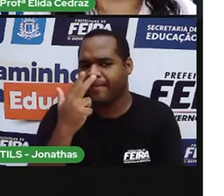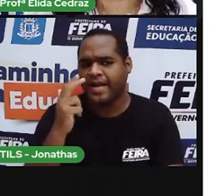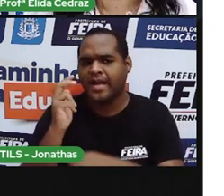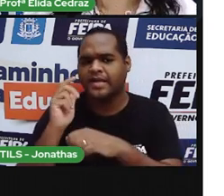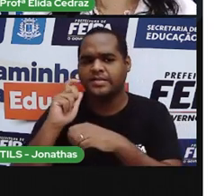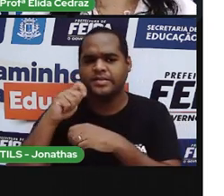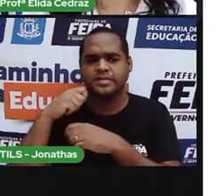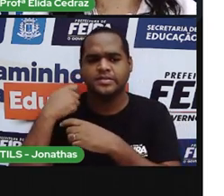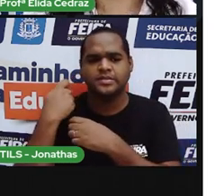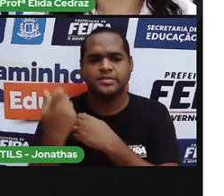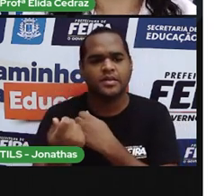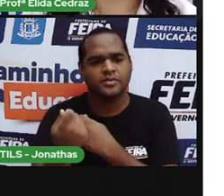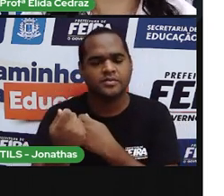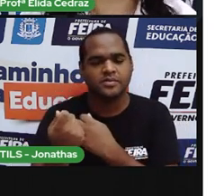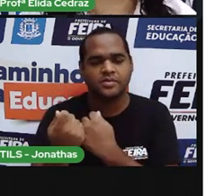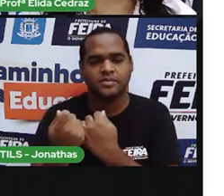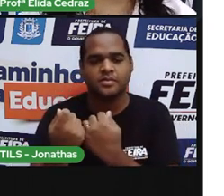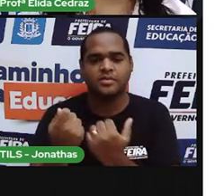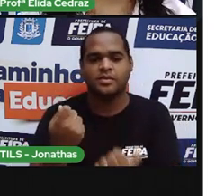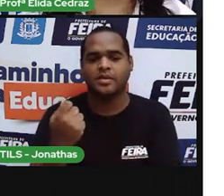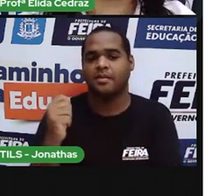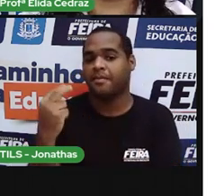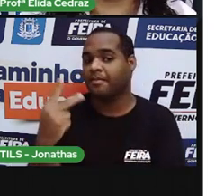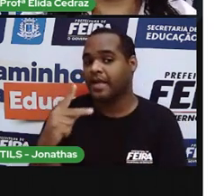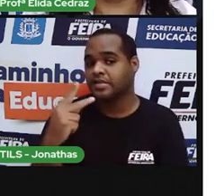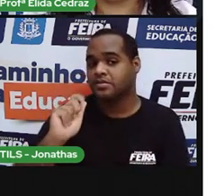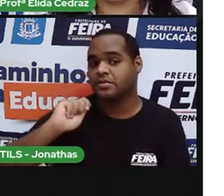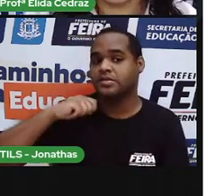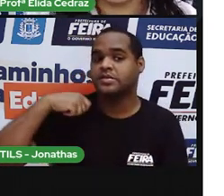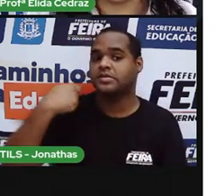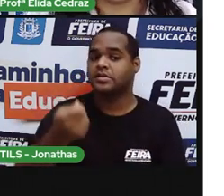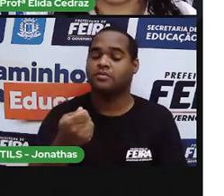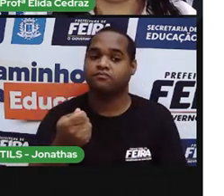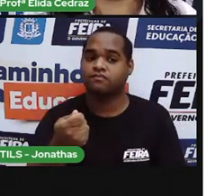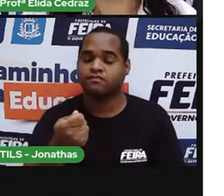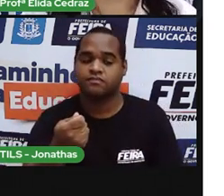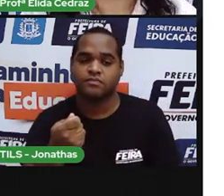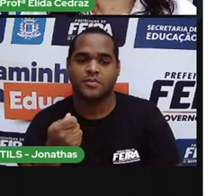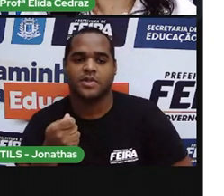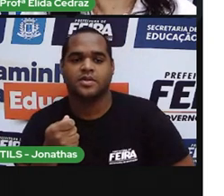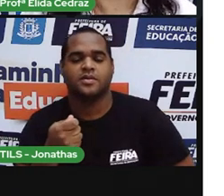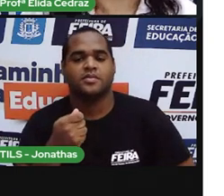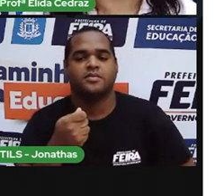Chama. Tem um bosque que se chama.